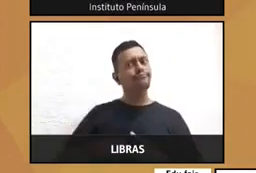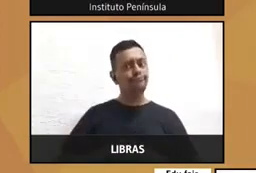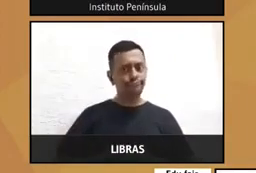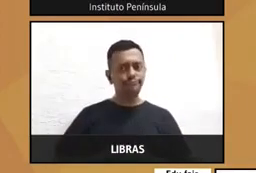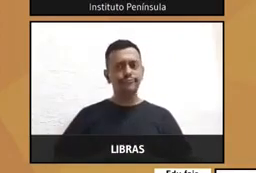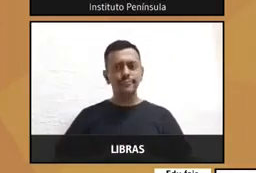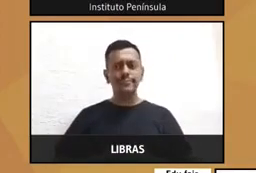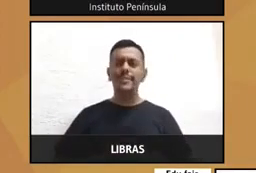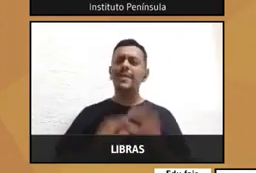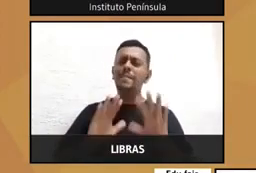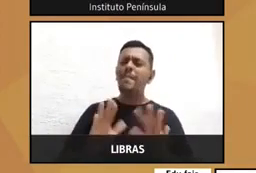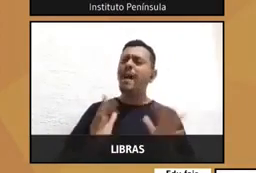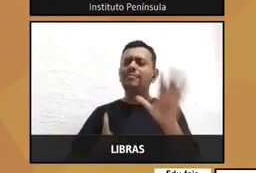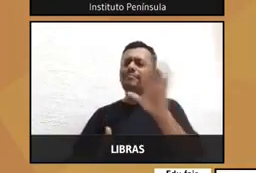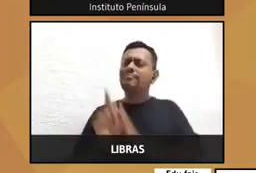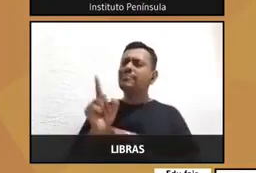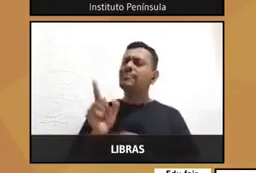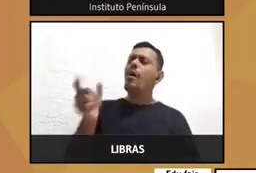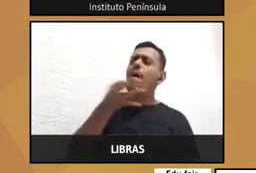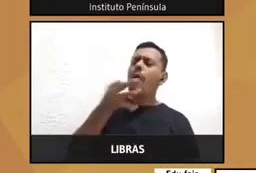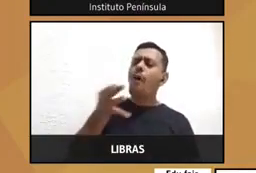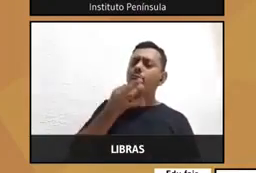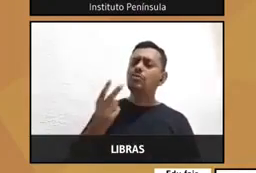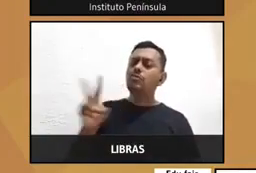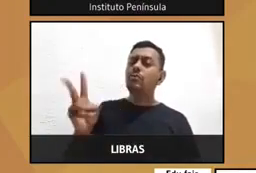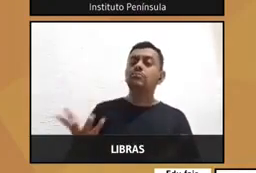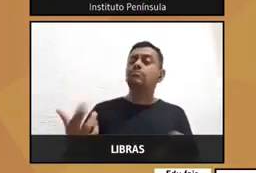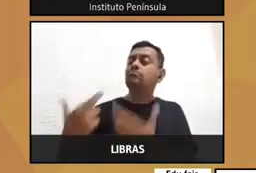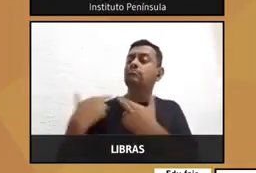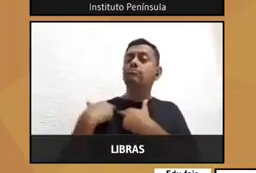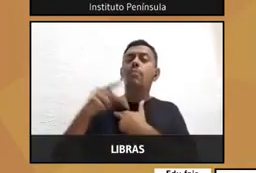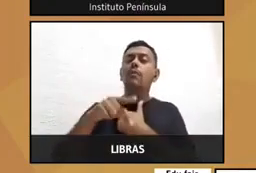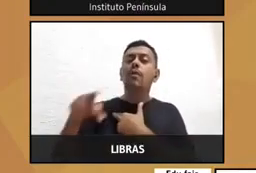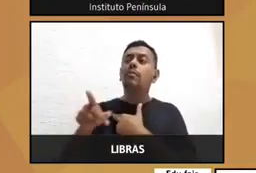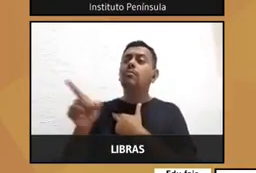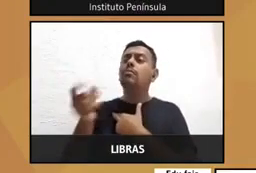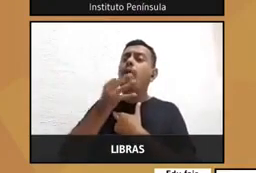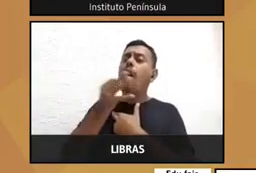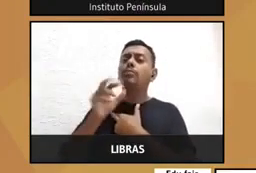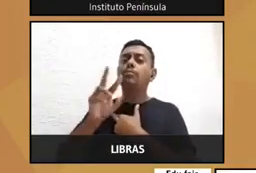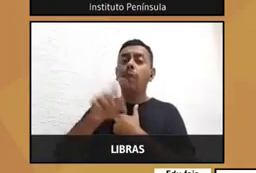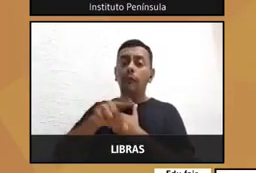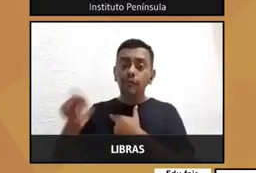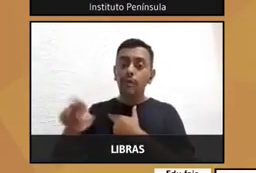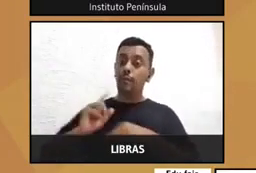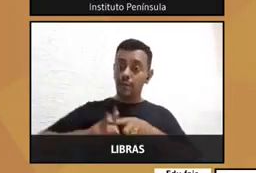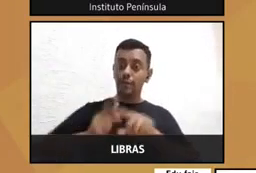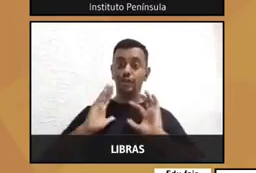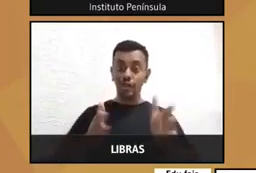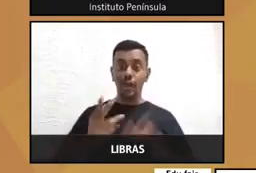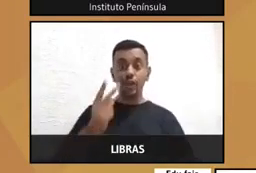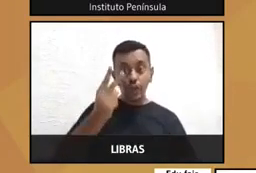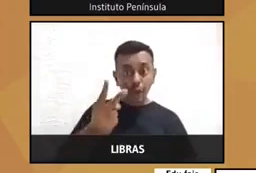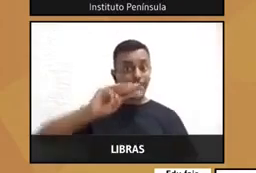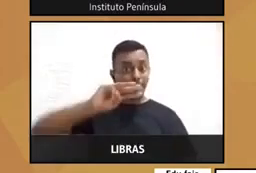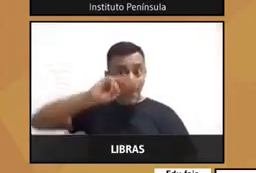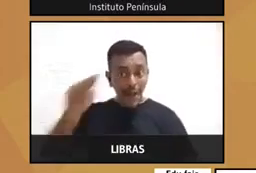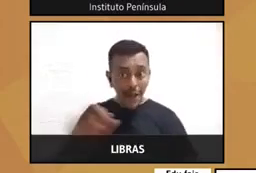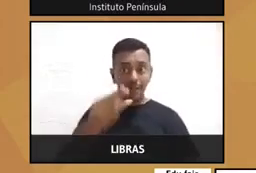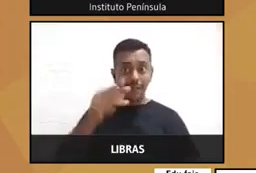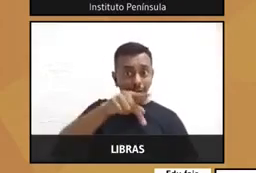Como o senhor vê o papel dos professores? Porque temos 2 milhões de professores no